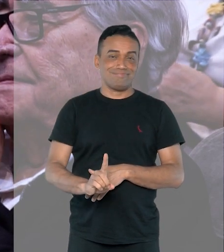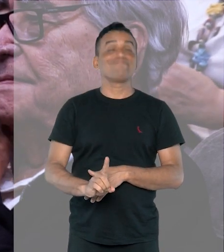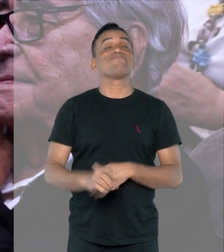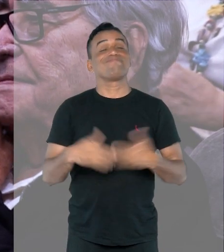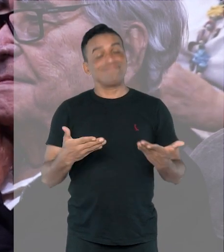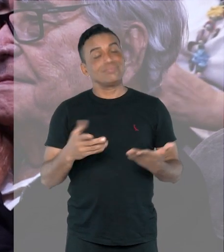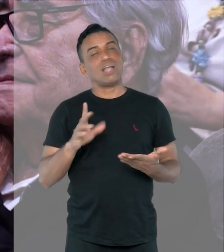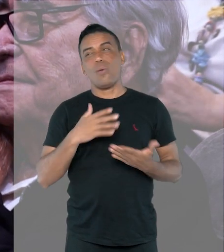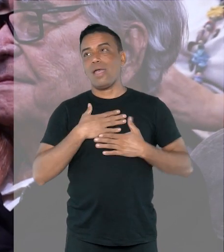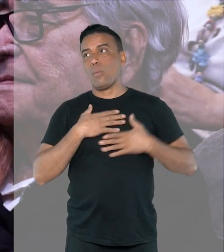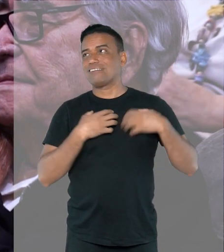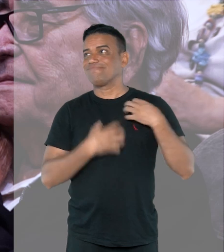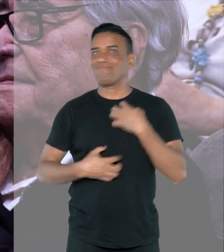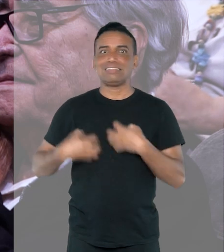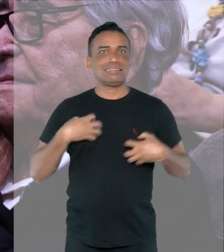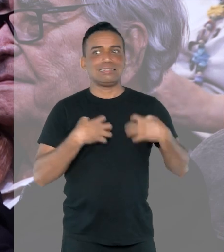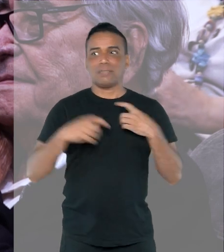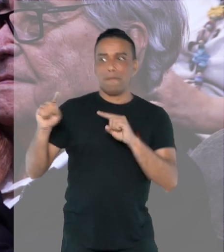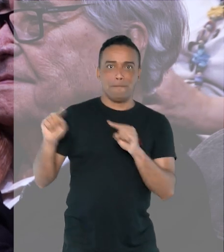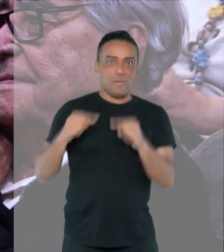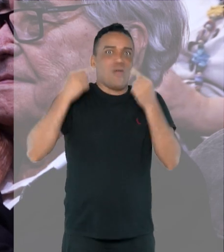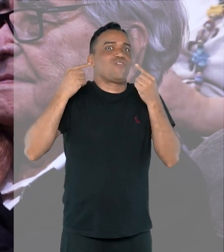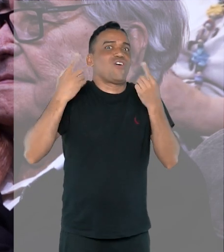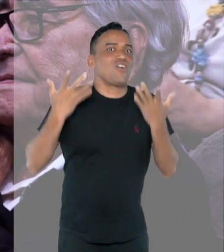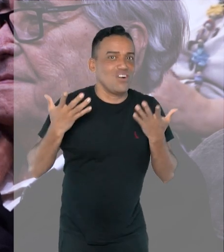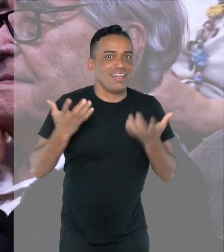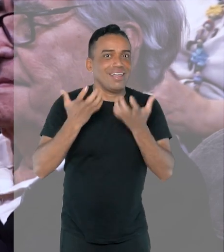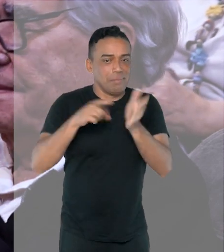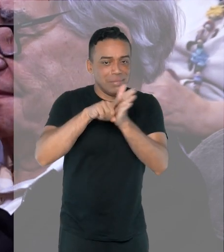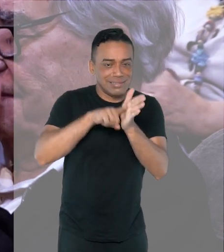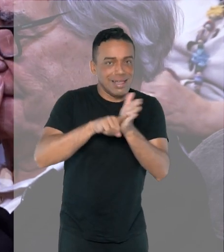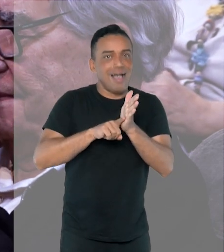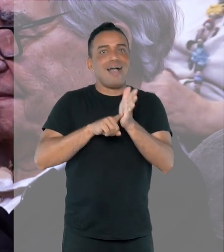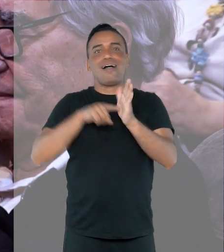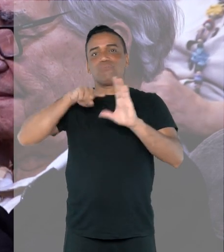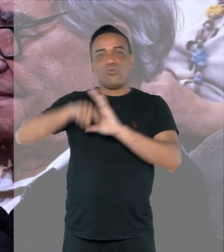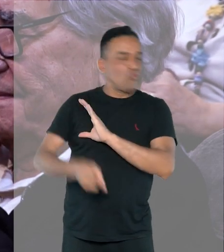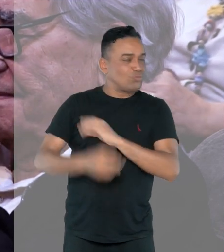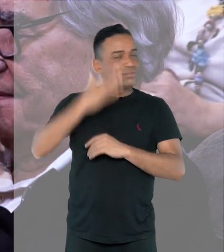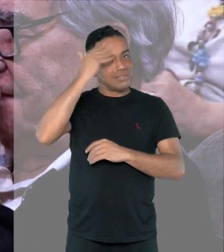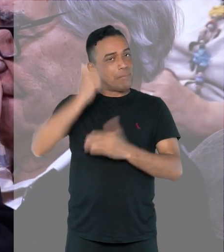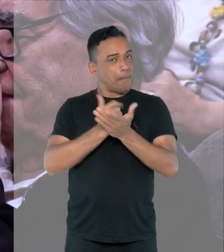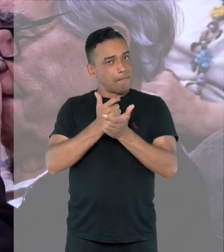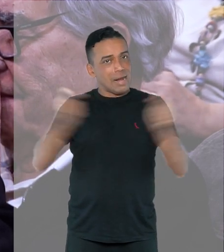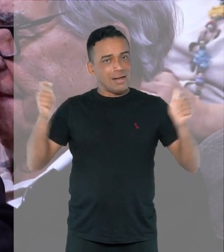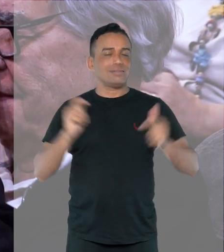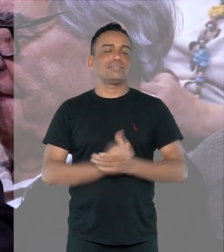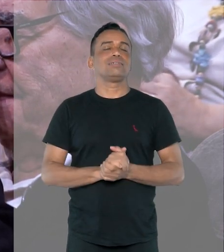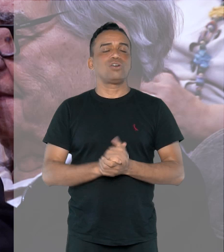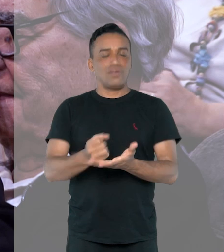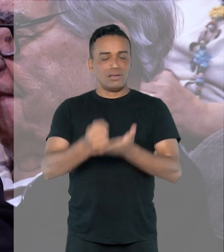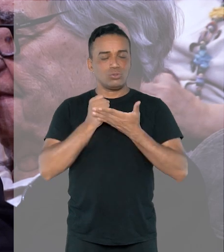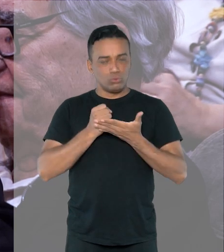é um instigador, isso, né, provoca a gente, né, a querer saber mais, né? E eu acho que isso vem contribuir